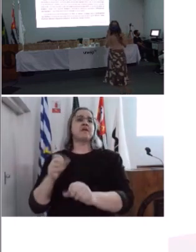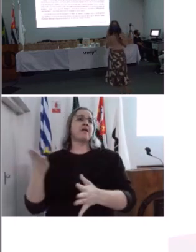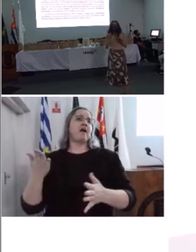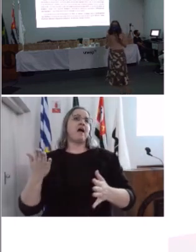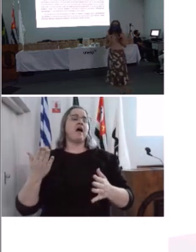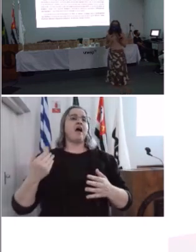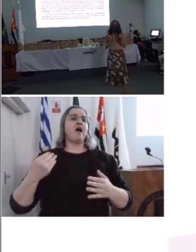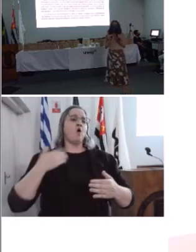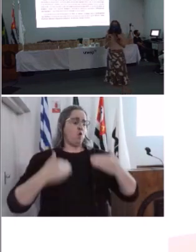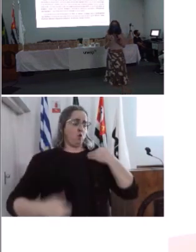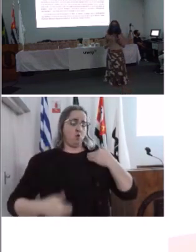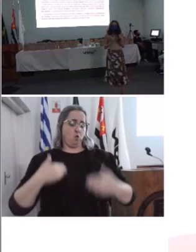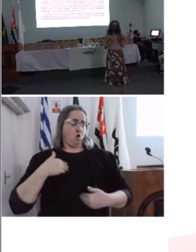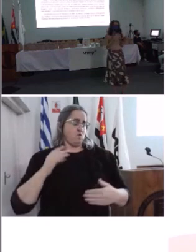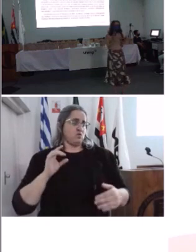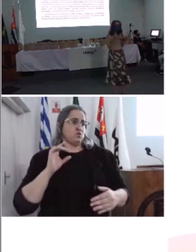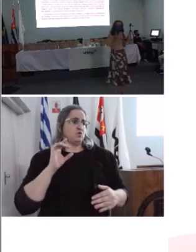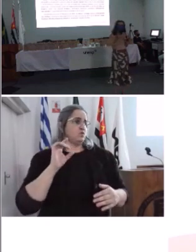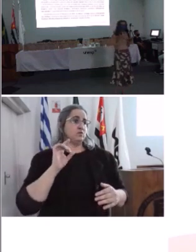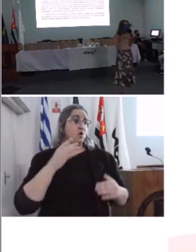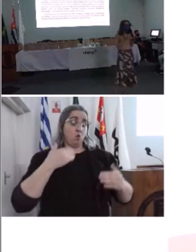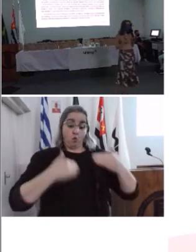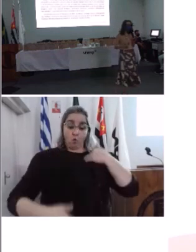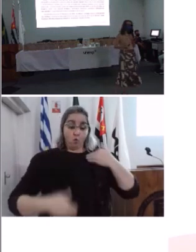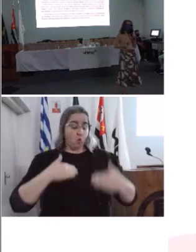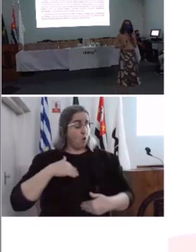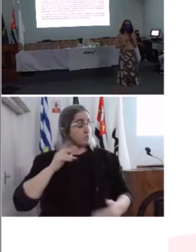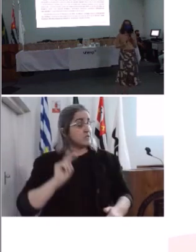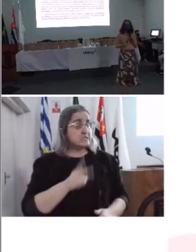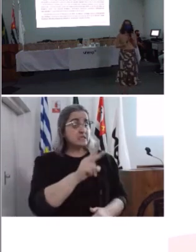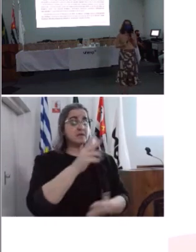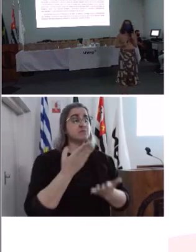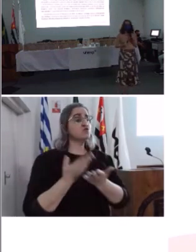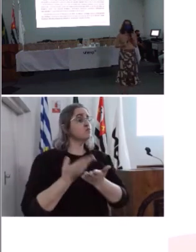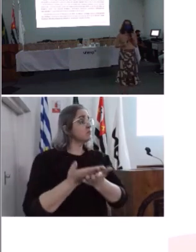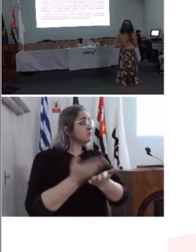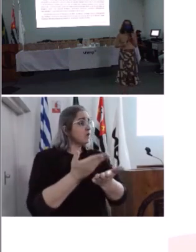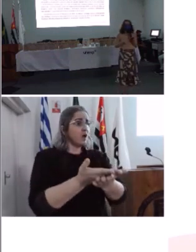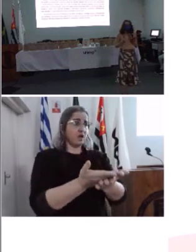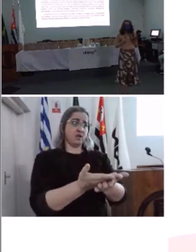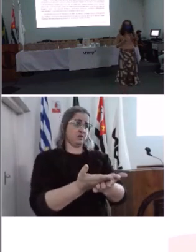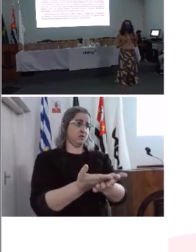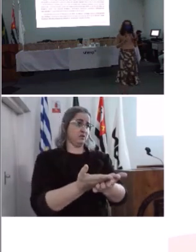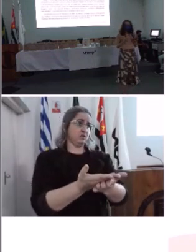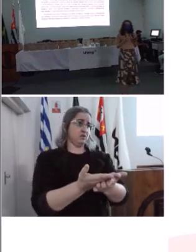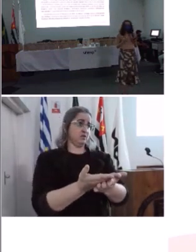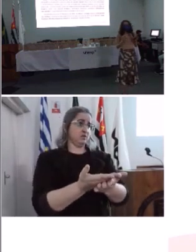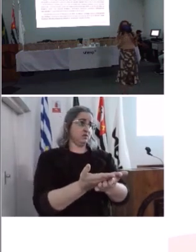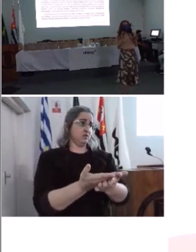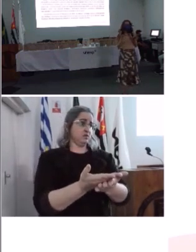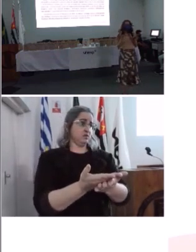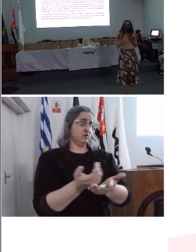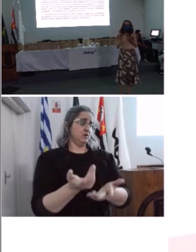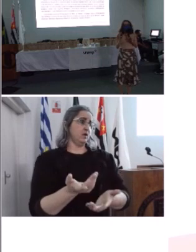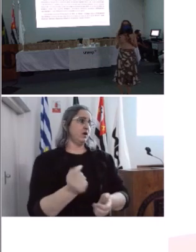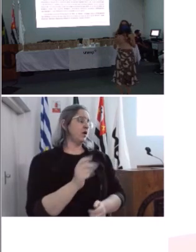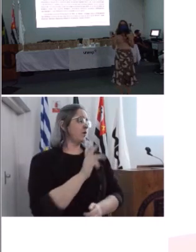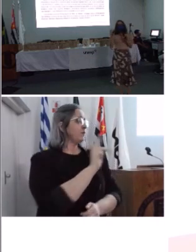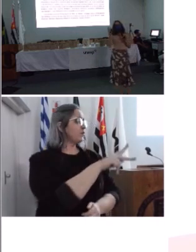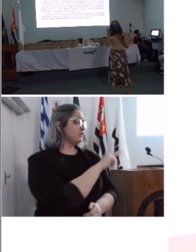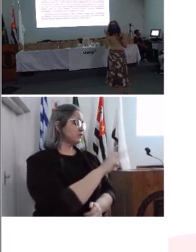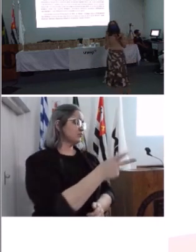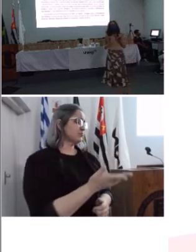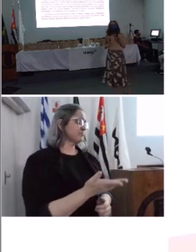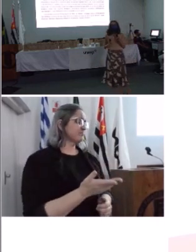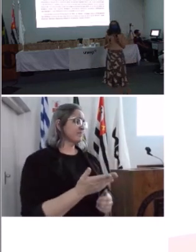para mim já está vencida. Não, gente, a anatomia é continuamente. Né? Quem tem um pouco de déficit, professor, eu sinto que, né,